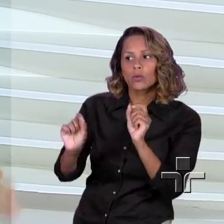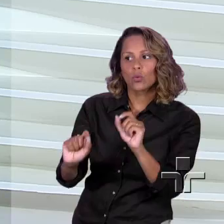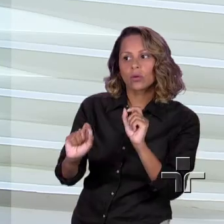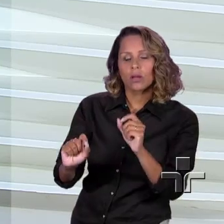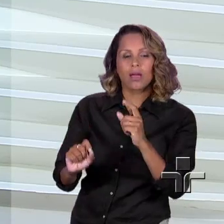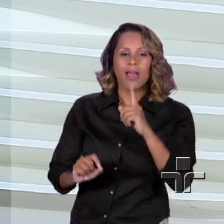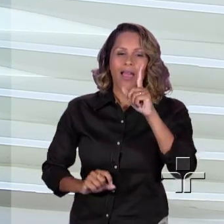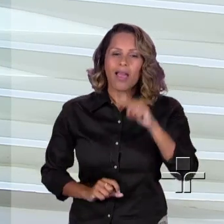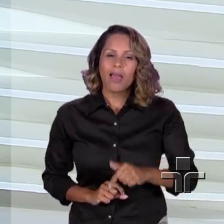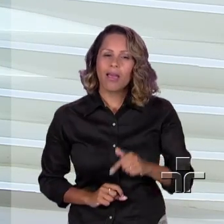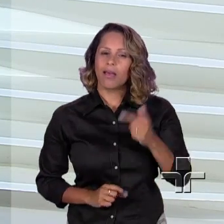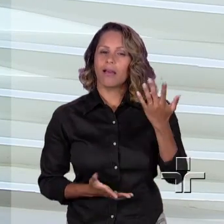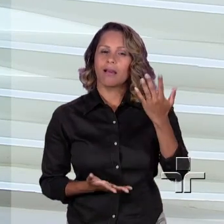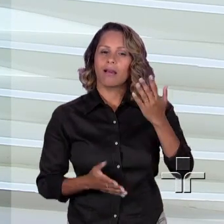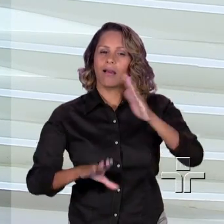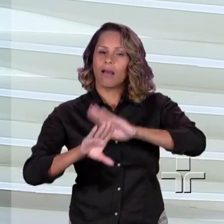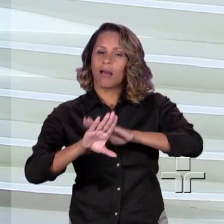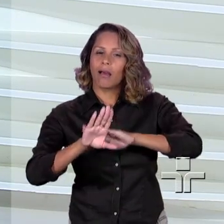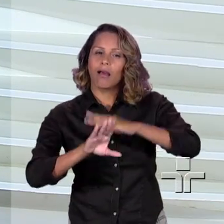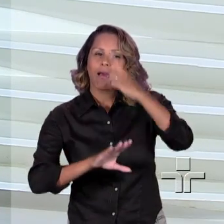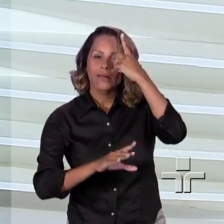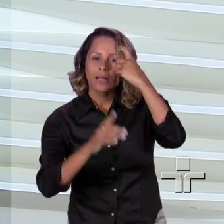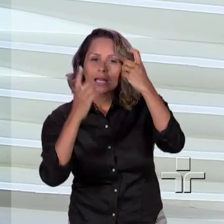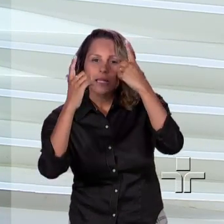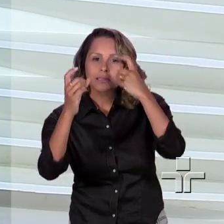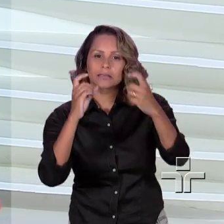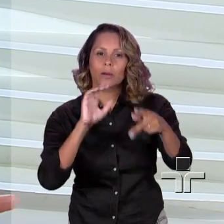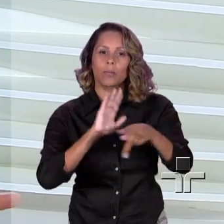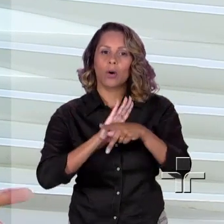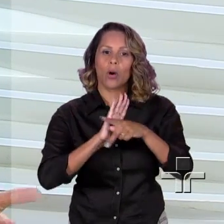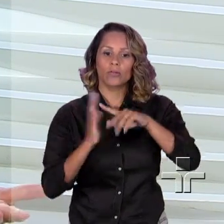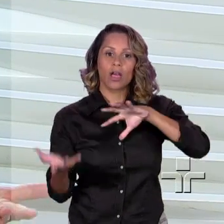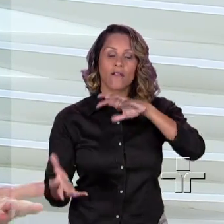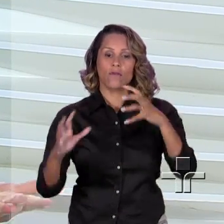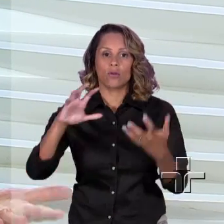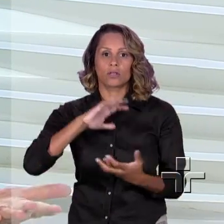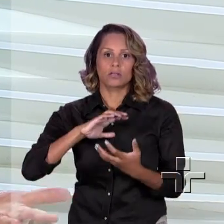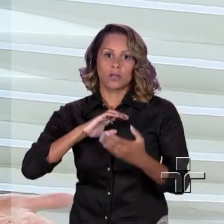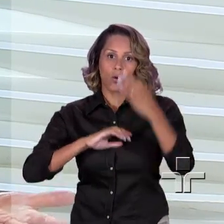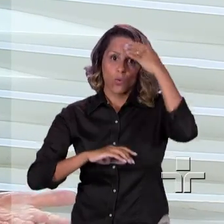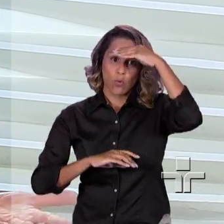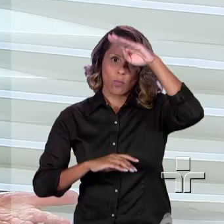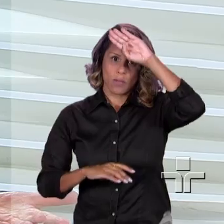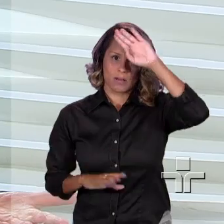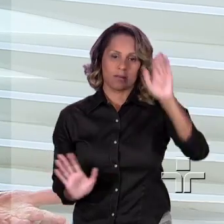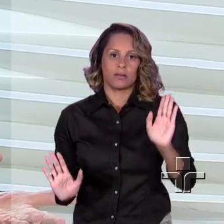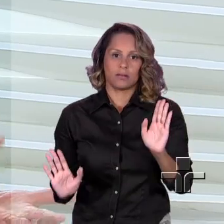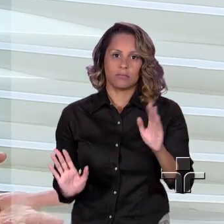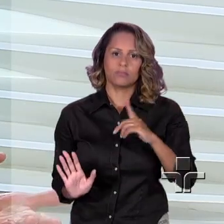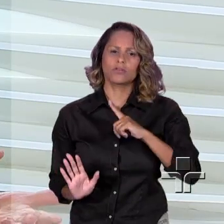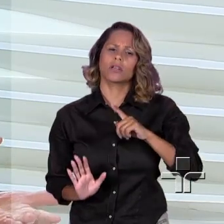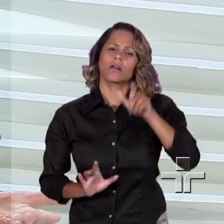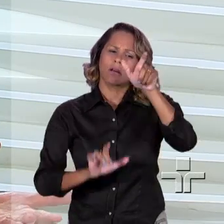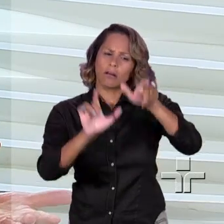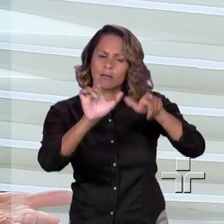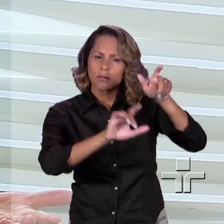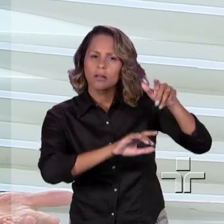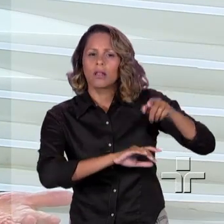idealização da Revolução Cubana. Embora que as organizações deles não eram